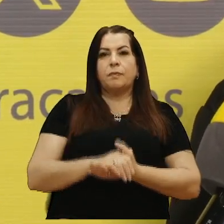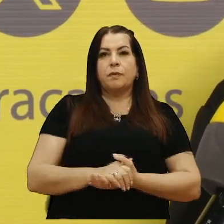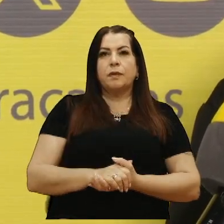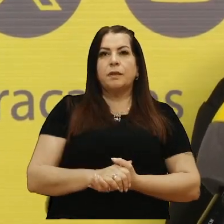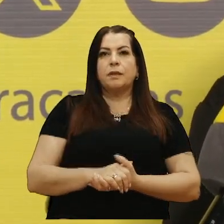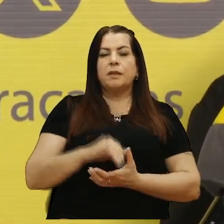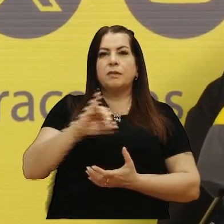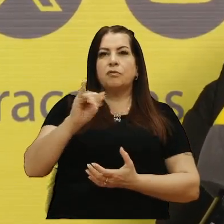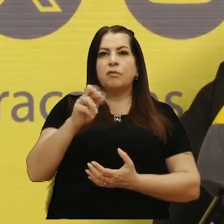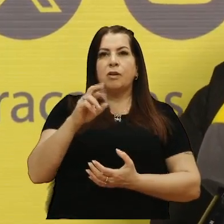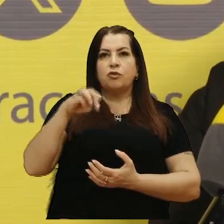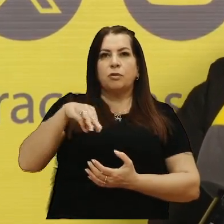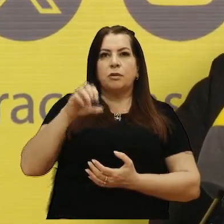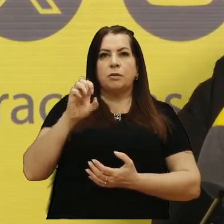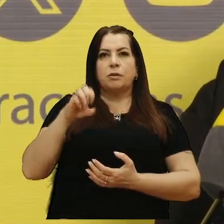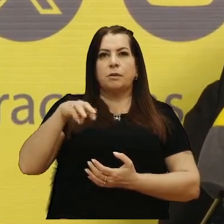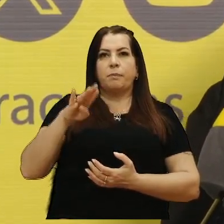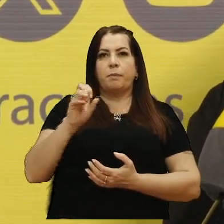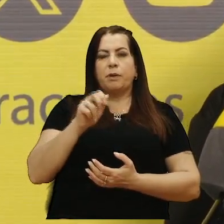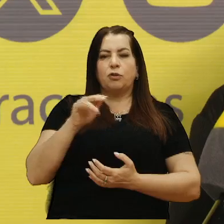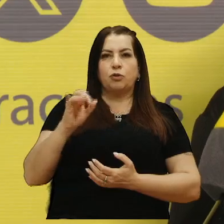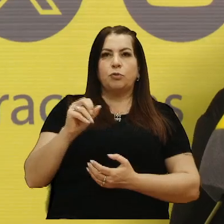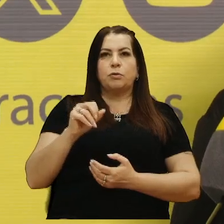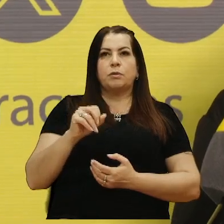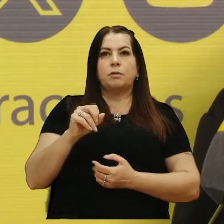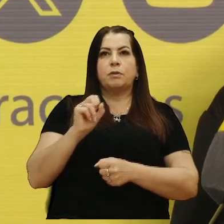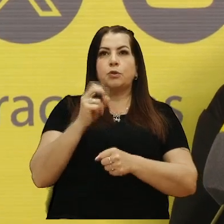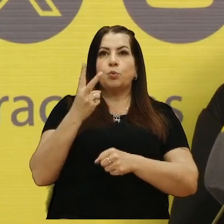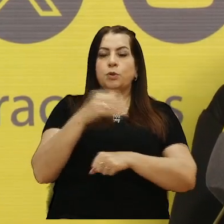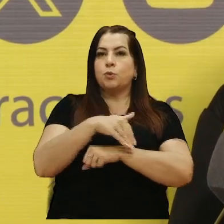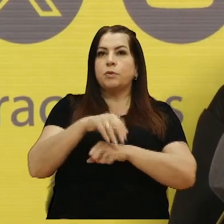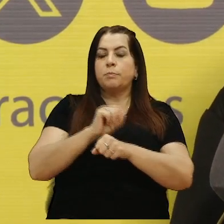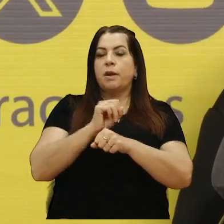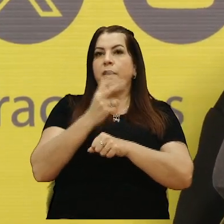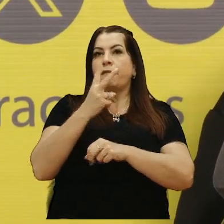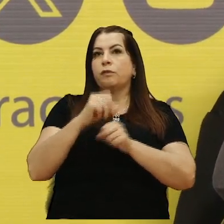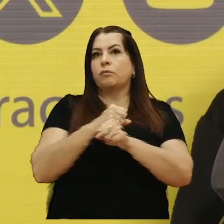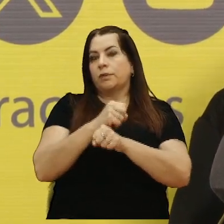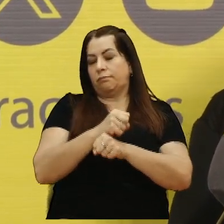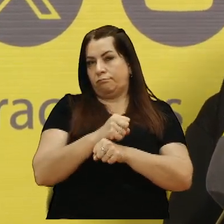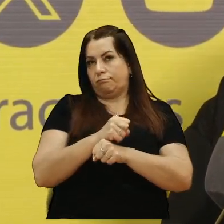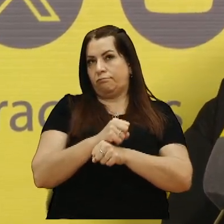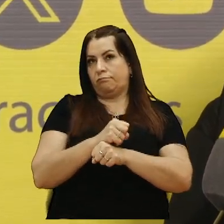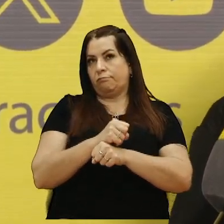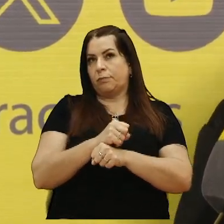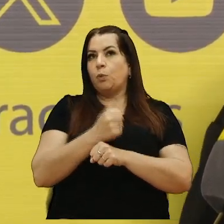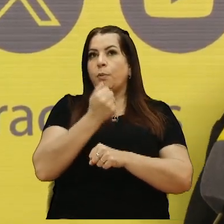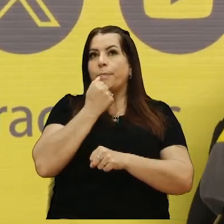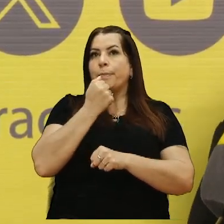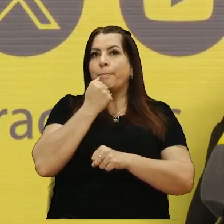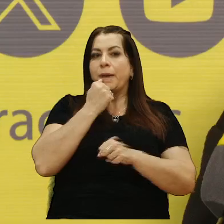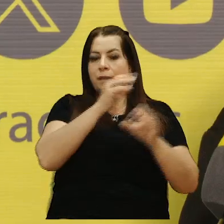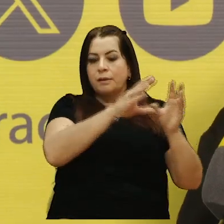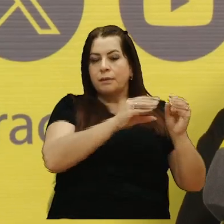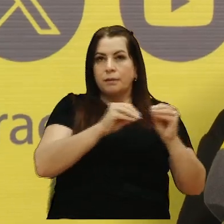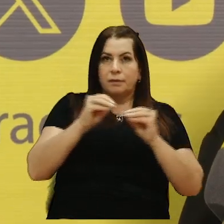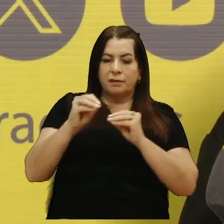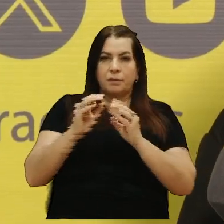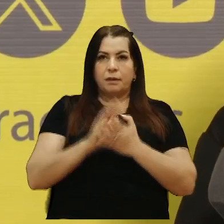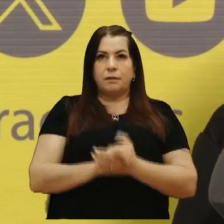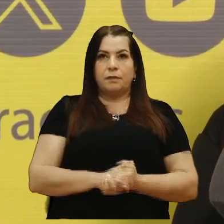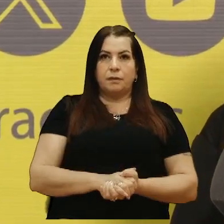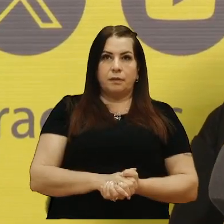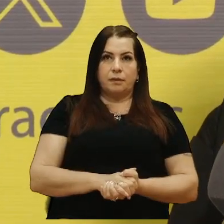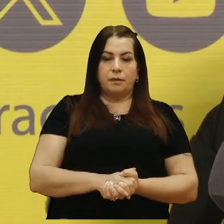no Jardim Embaixador tem 2 ruas que aguardam há 20 anos. Então, com a pedra que deverá sair